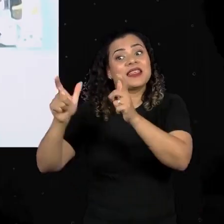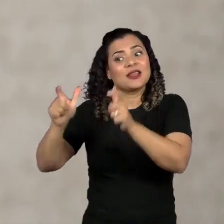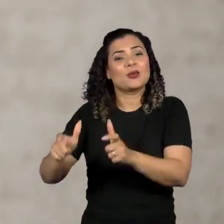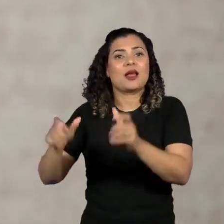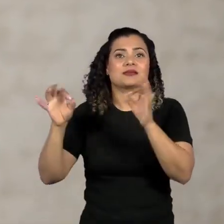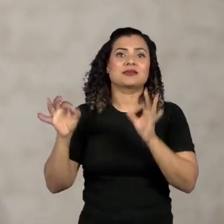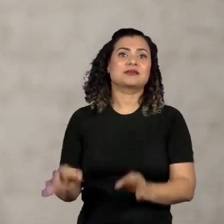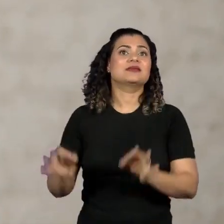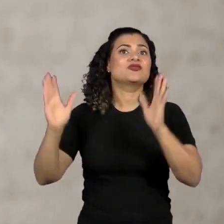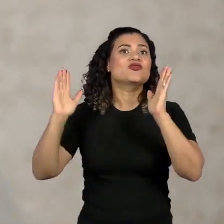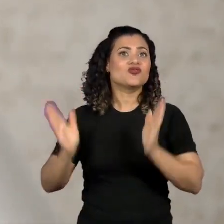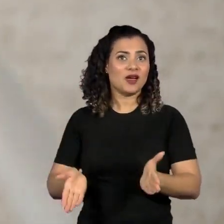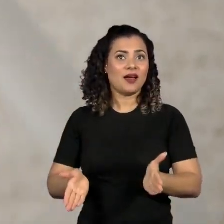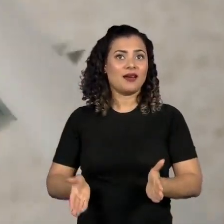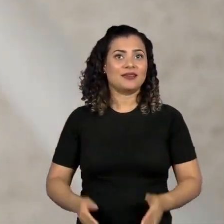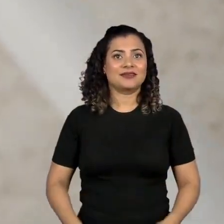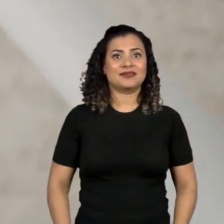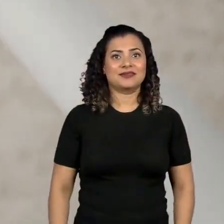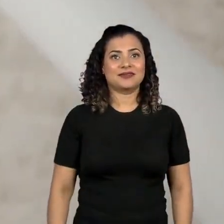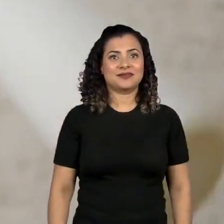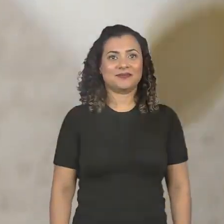né?